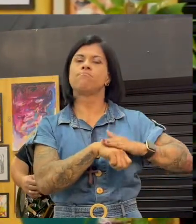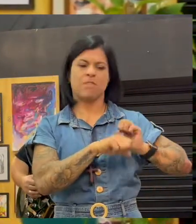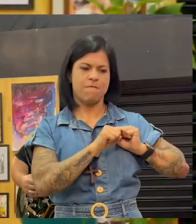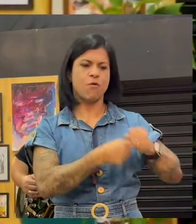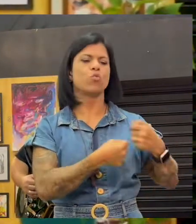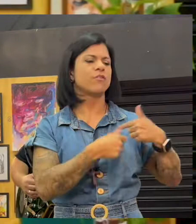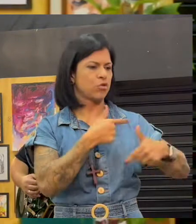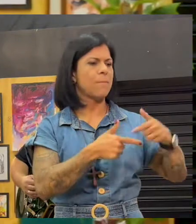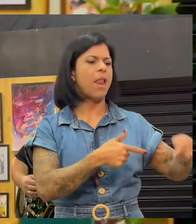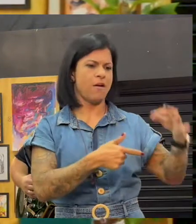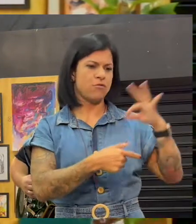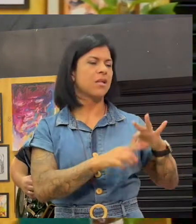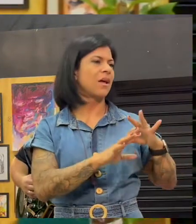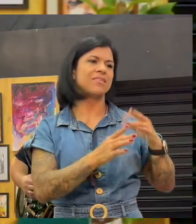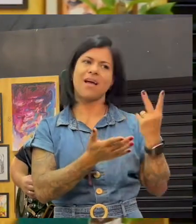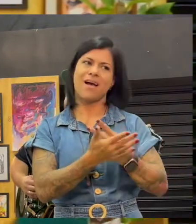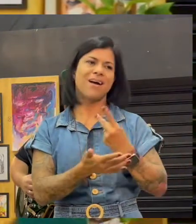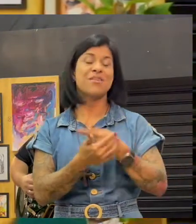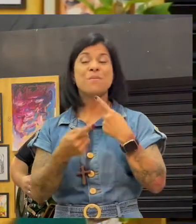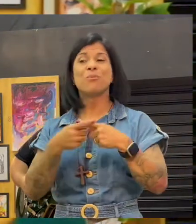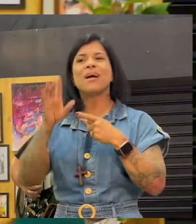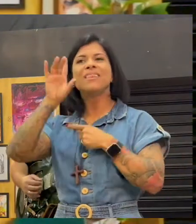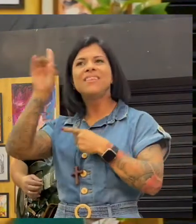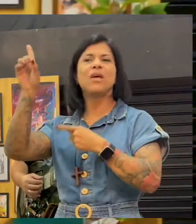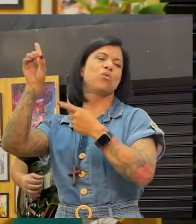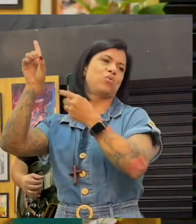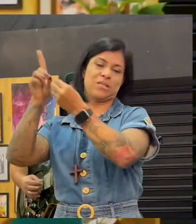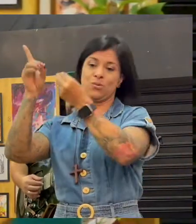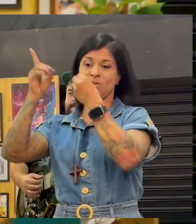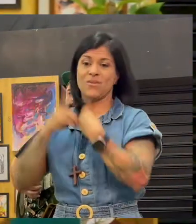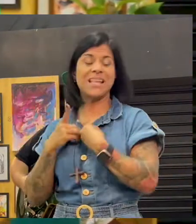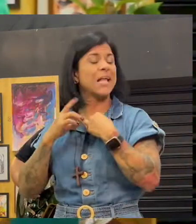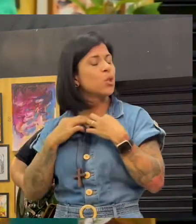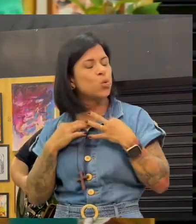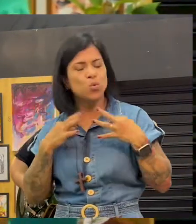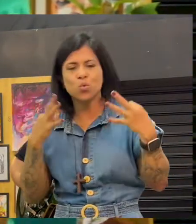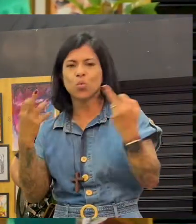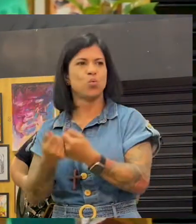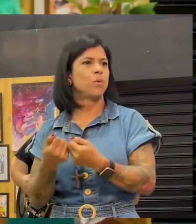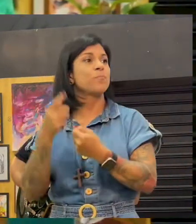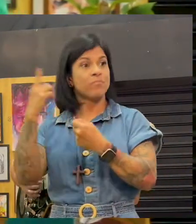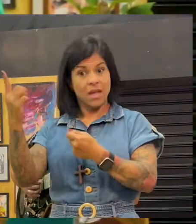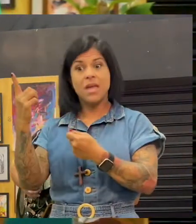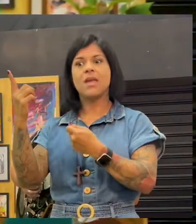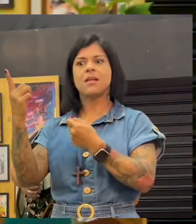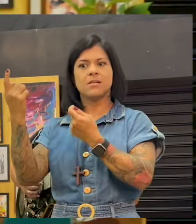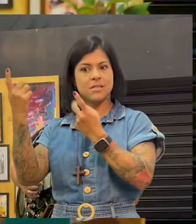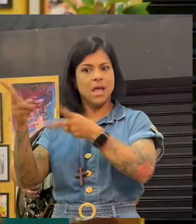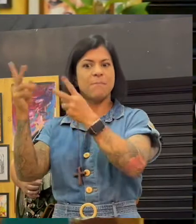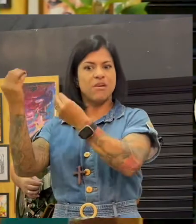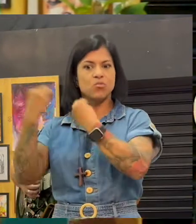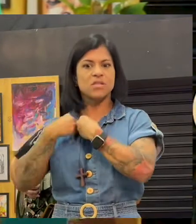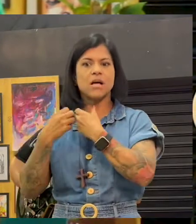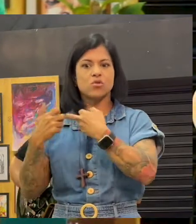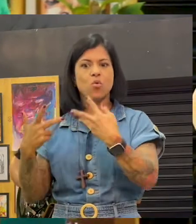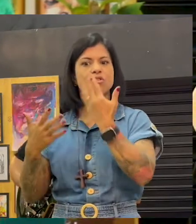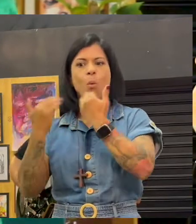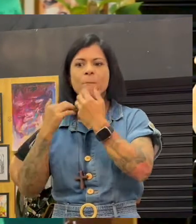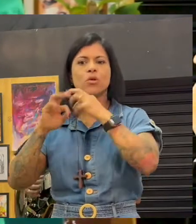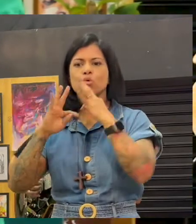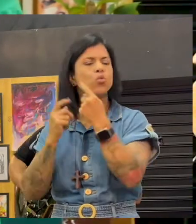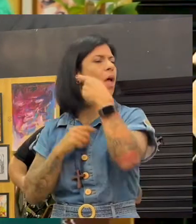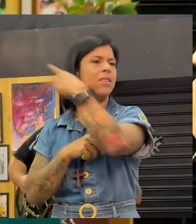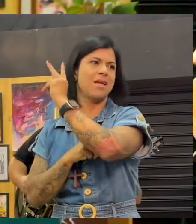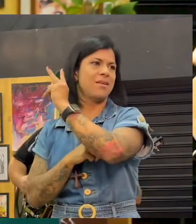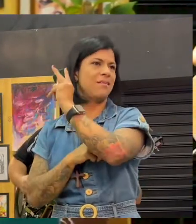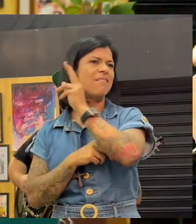forças, você está vendo errado. É uma visão errada do seu trabalho. Porque quem sustenta é Deus. É dele que vem isso.